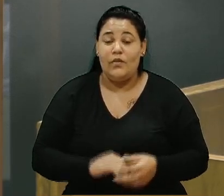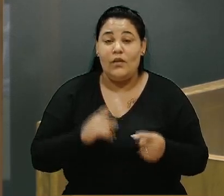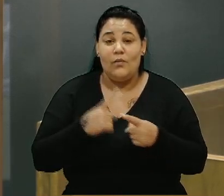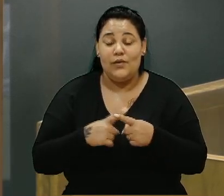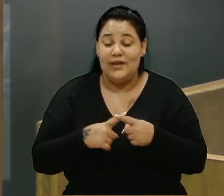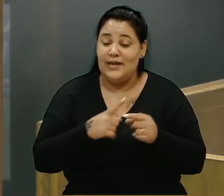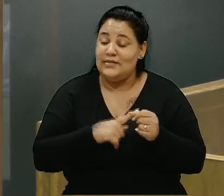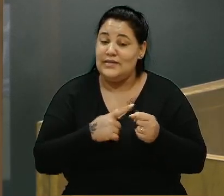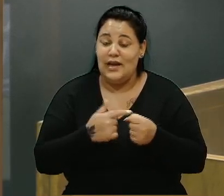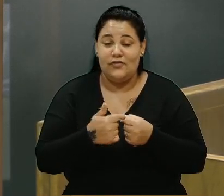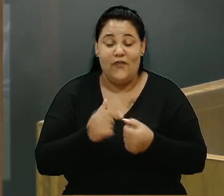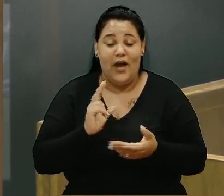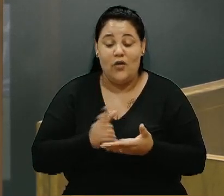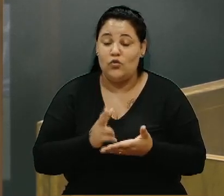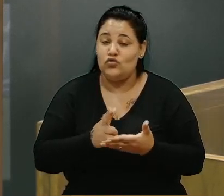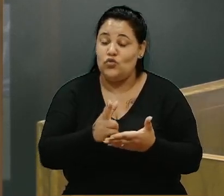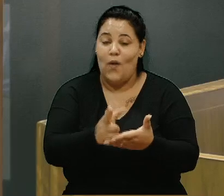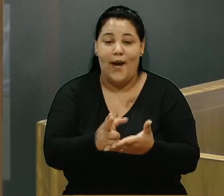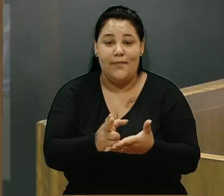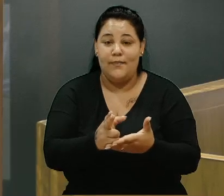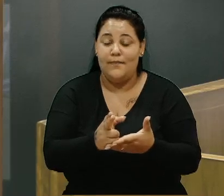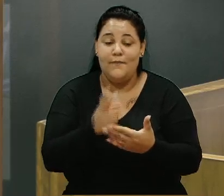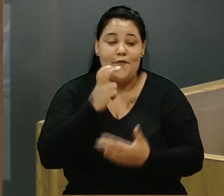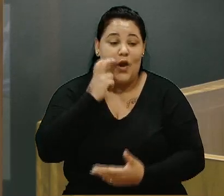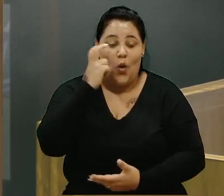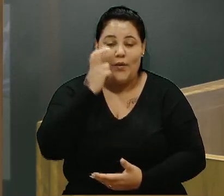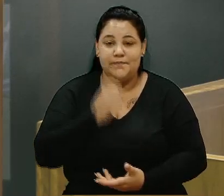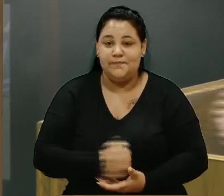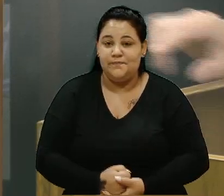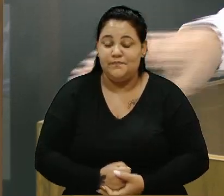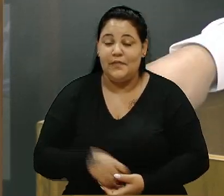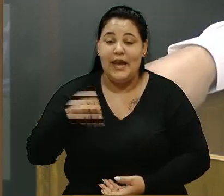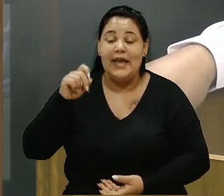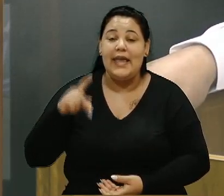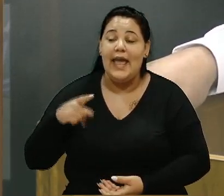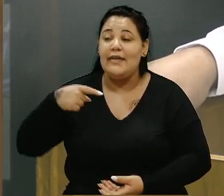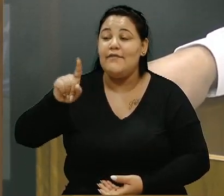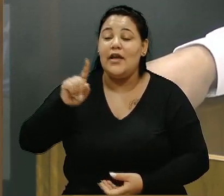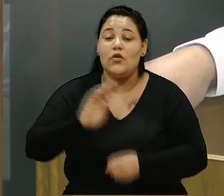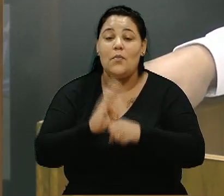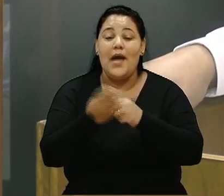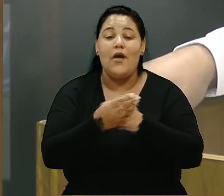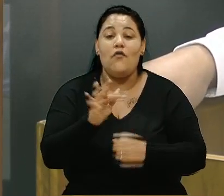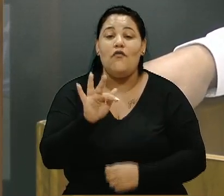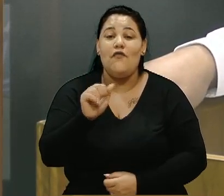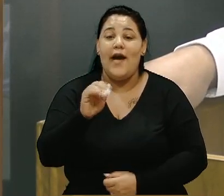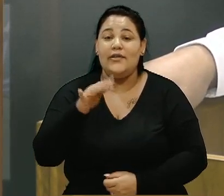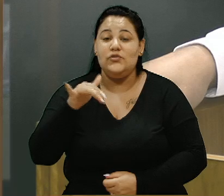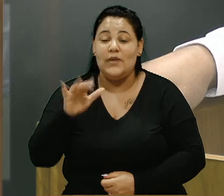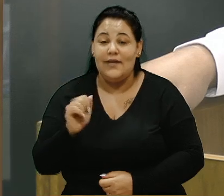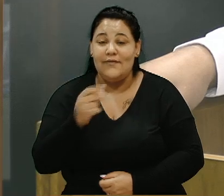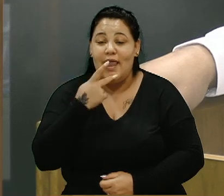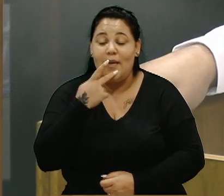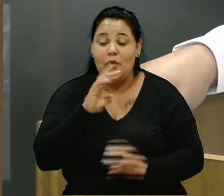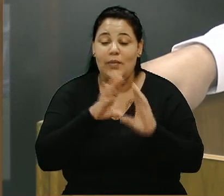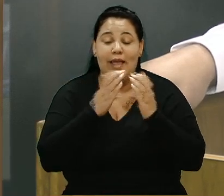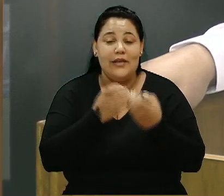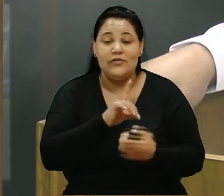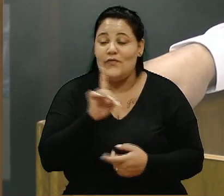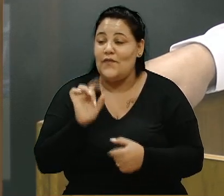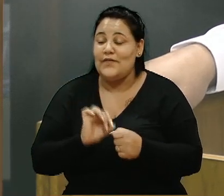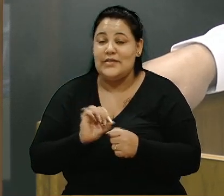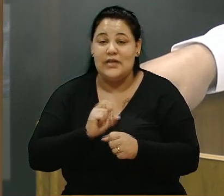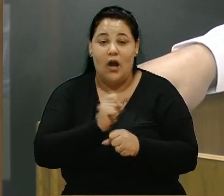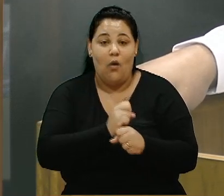cidade segue passando vergonha. Quem é que vai lá no Fátima dizer para a comunidade que não vai ser feita a obra porque não tem